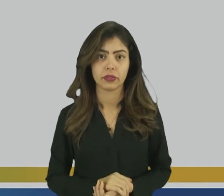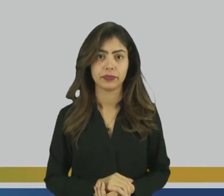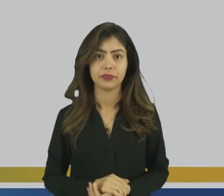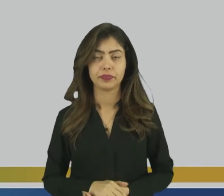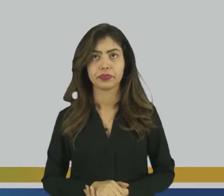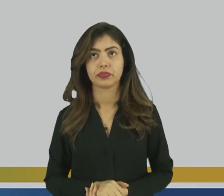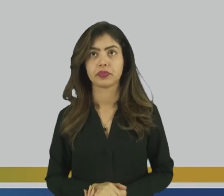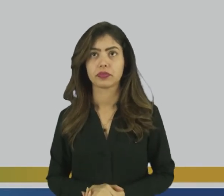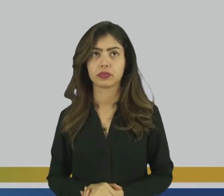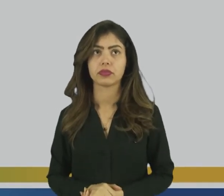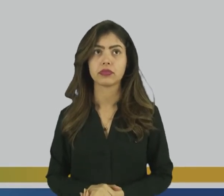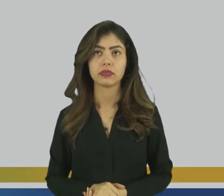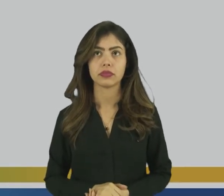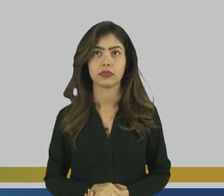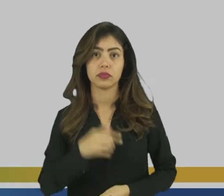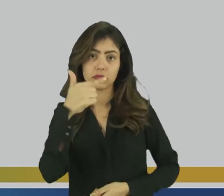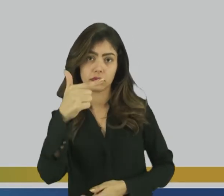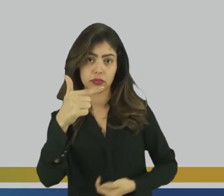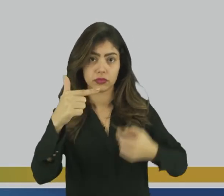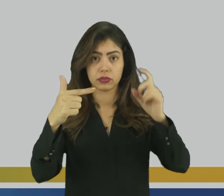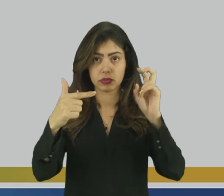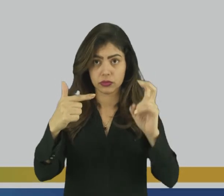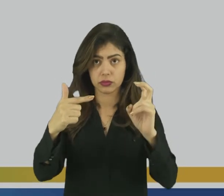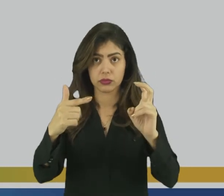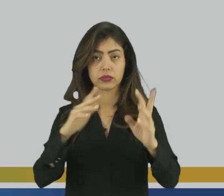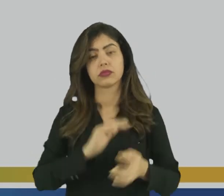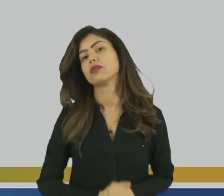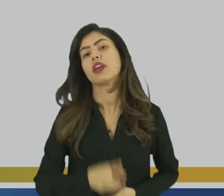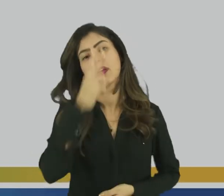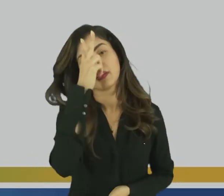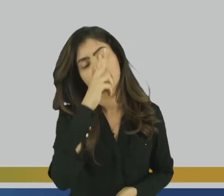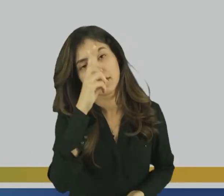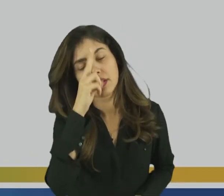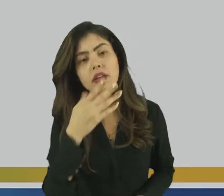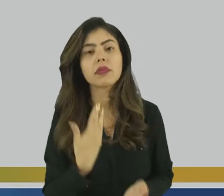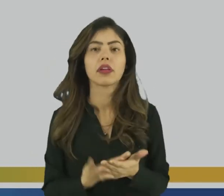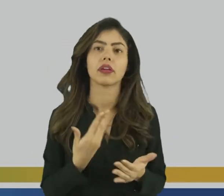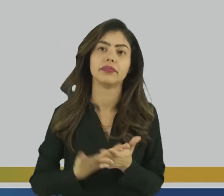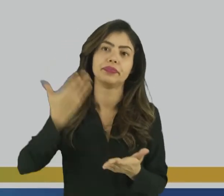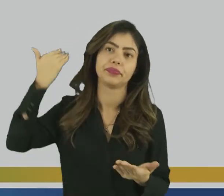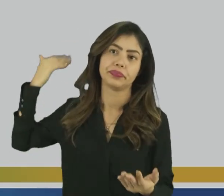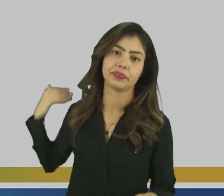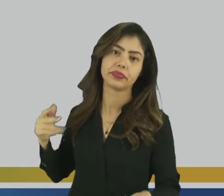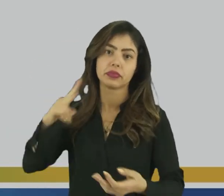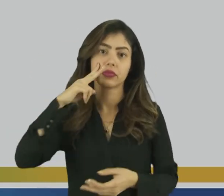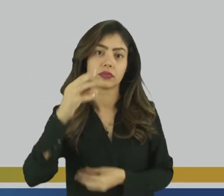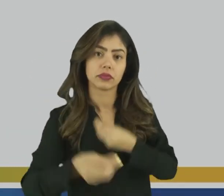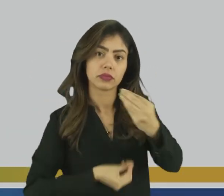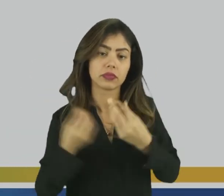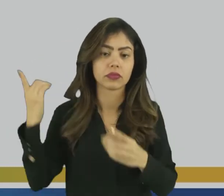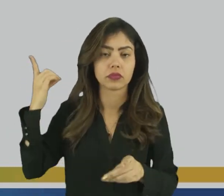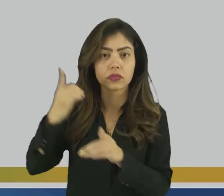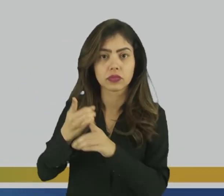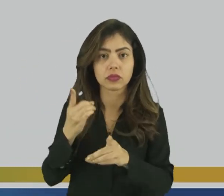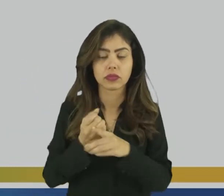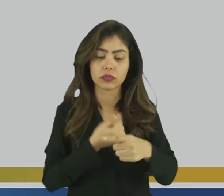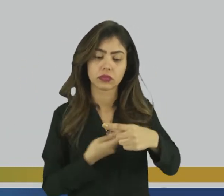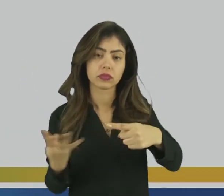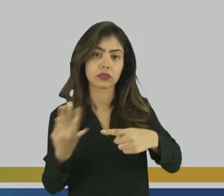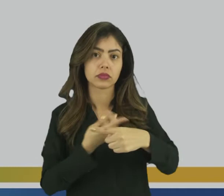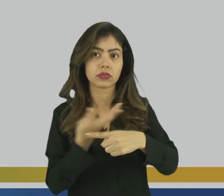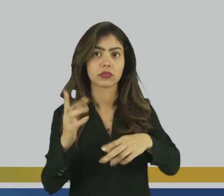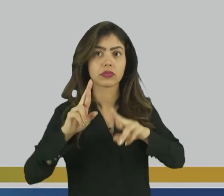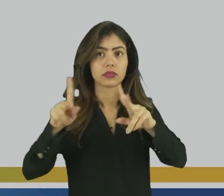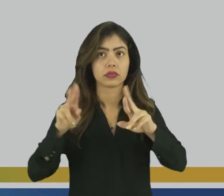calcular o MMC entre o 2 e o 5. Lembra que a gente viu lá na última aula como encontrar frações